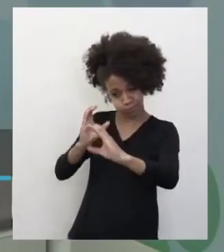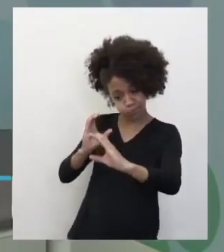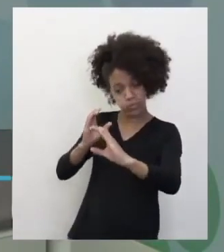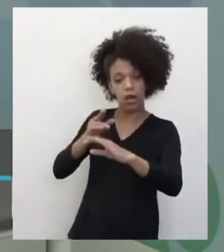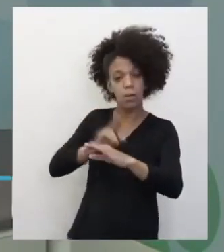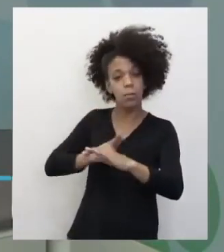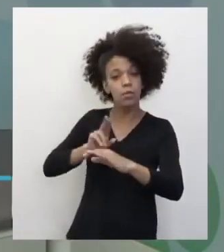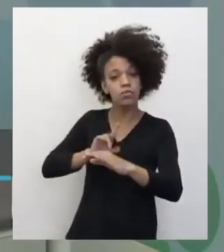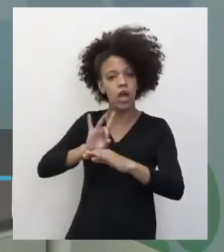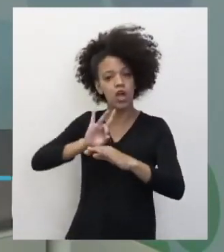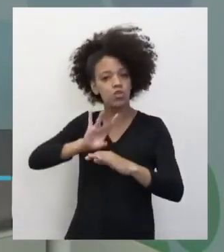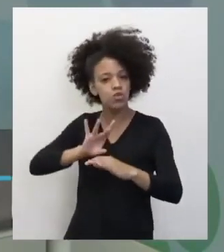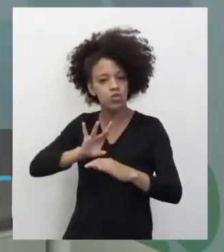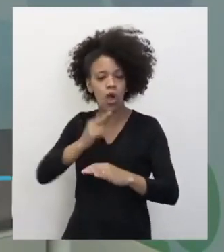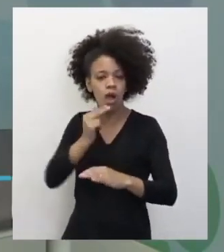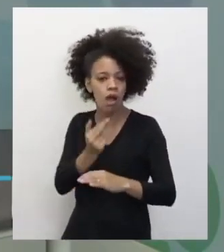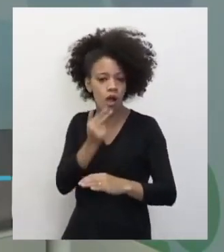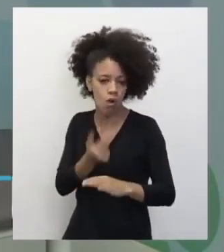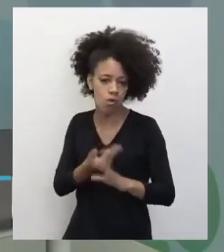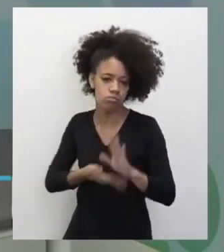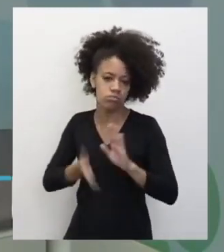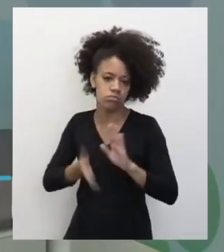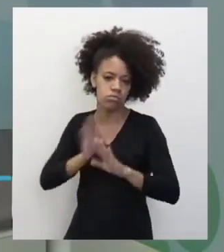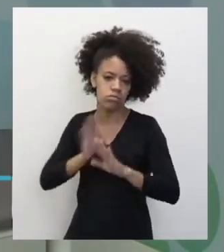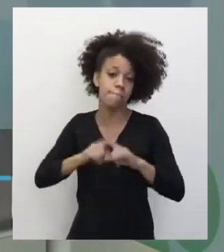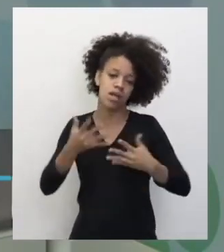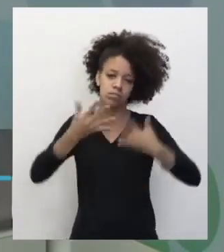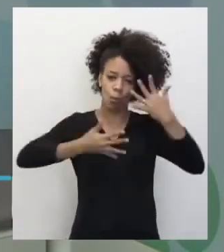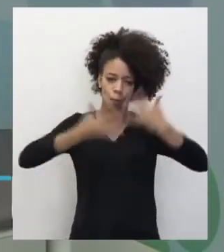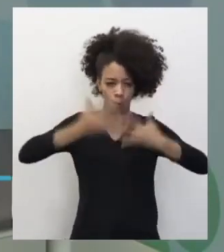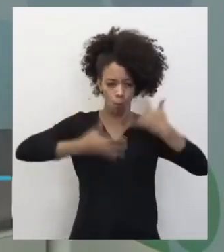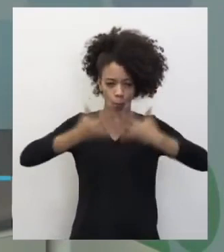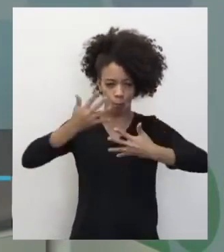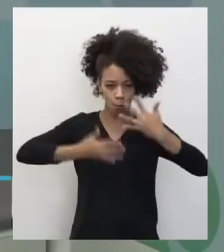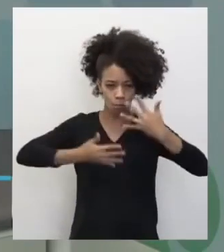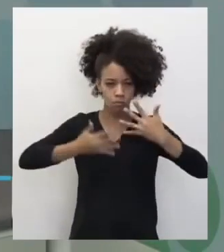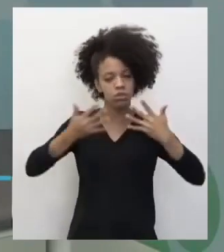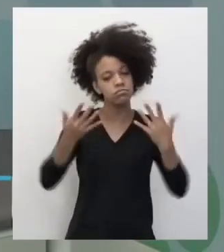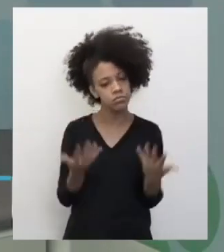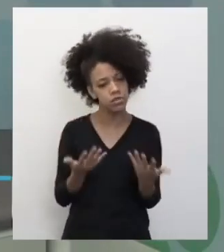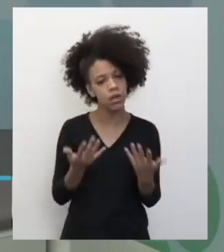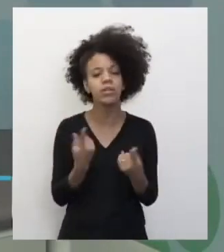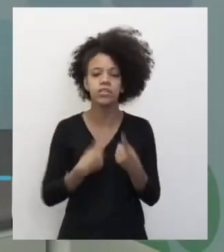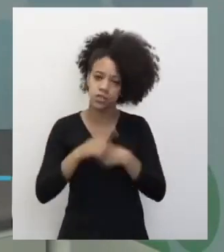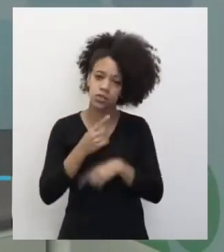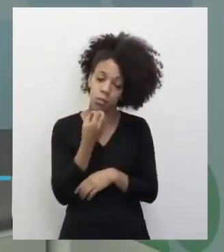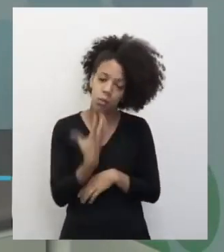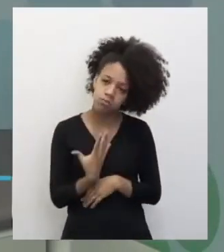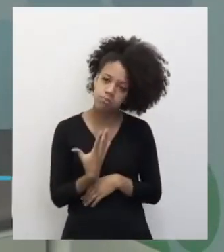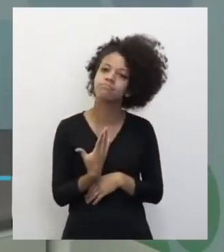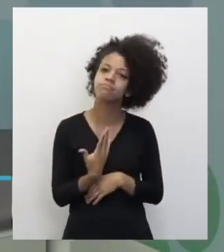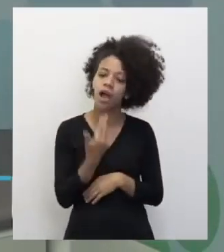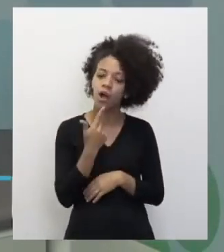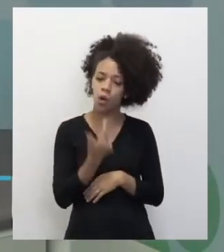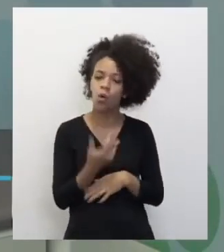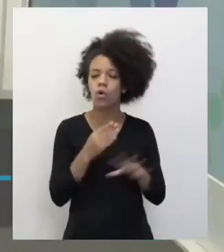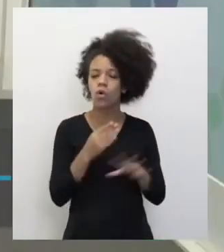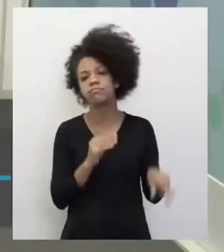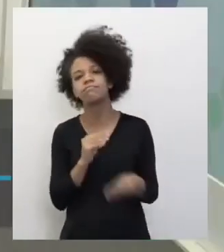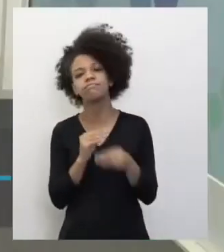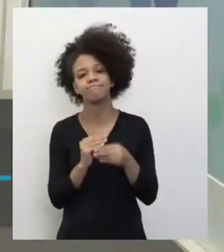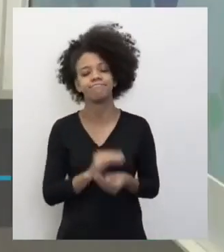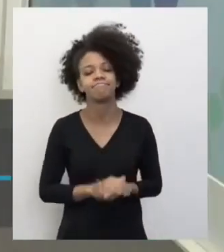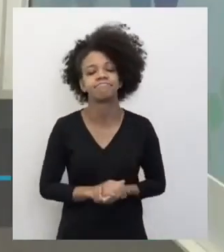aquela cor de fundo, mas só que o fundo é feio, mas como ele vai ficar desfocado, ele se torna bonito. A cor contribui. Isso, aí você...